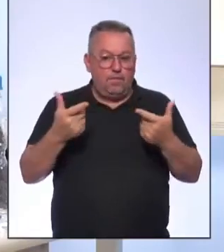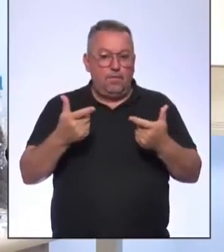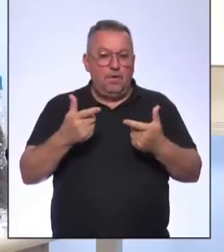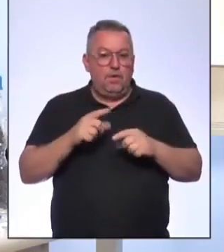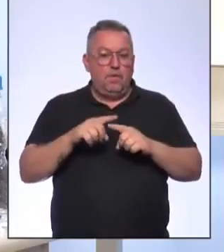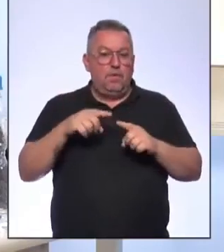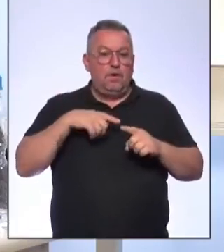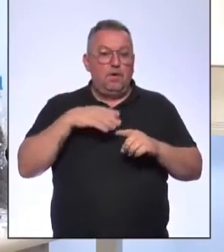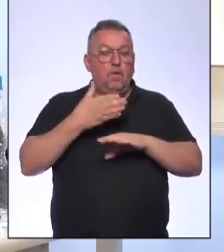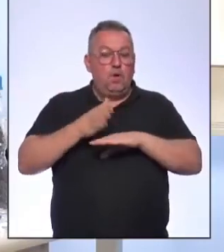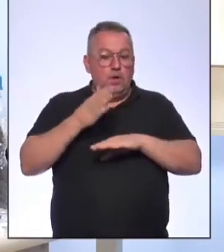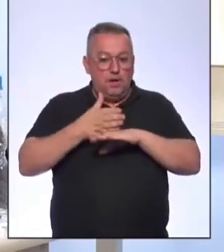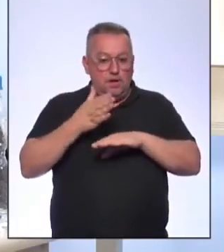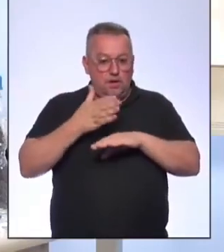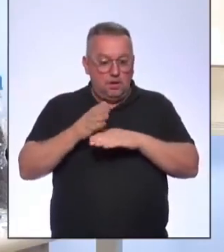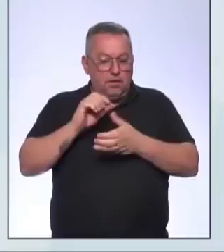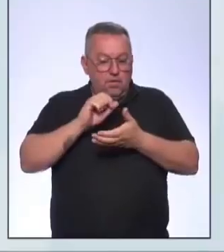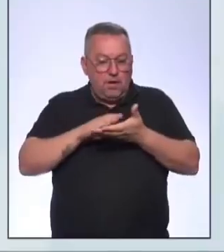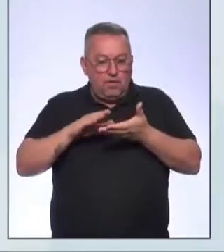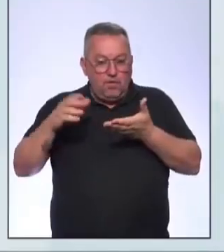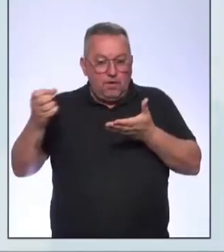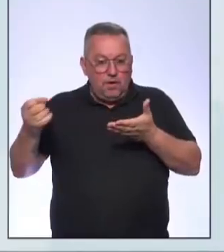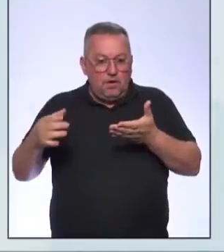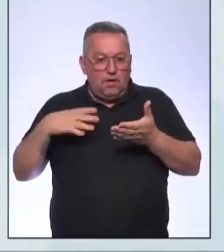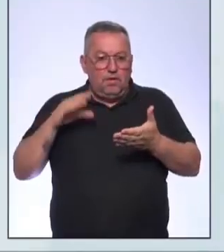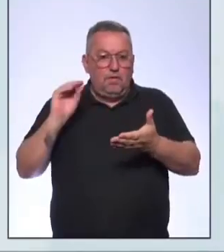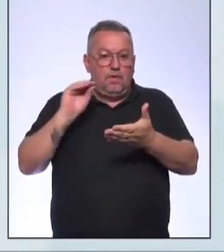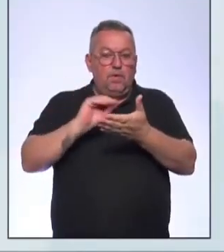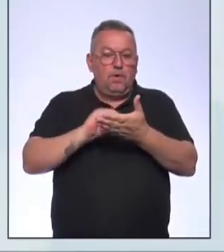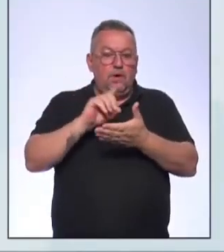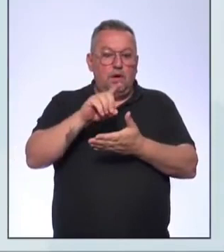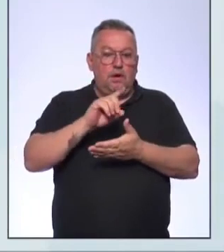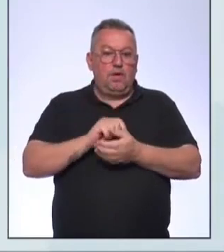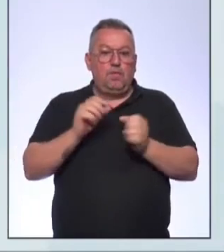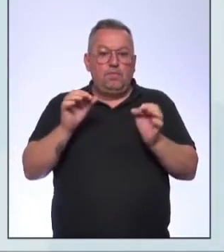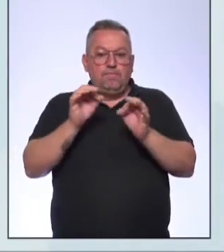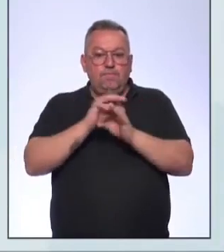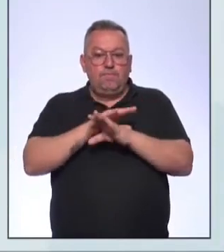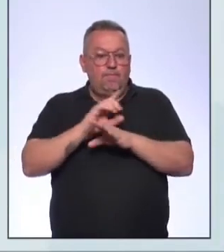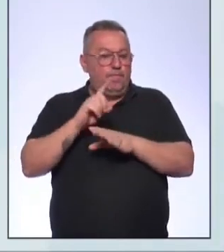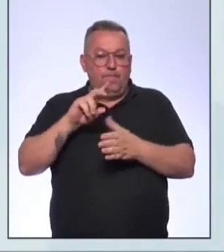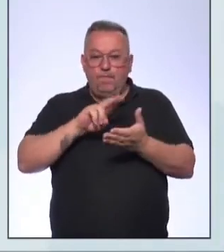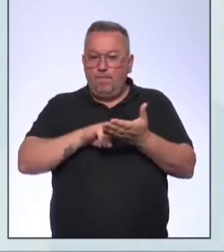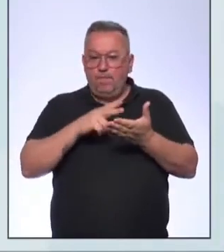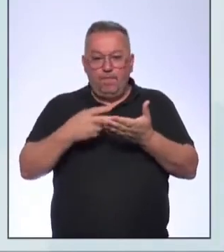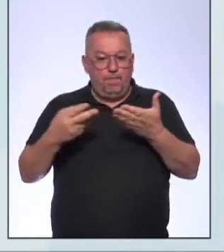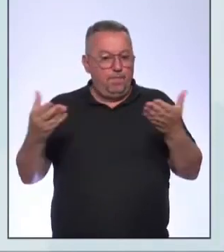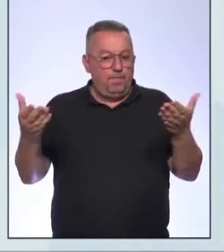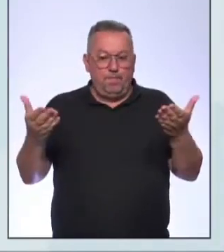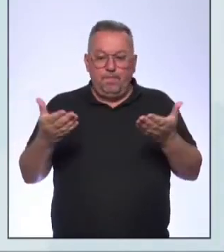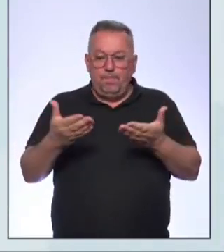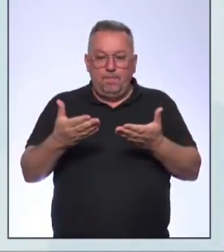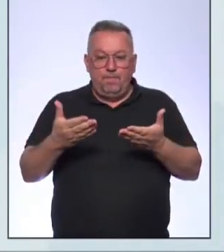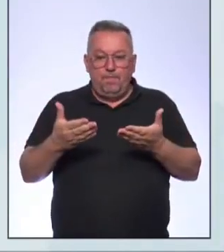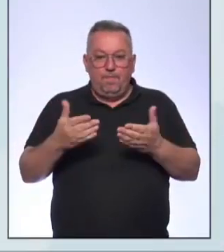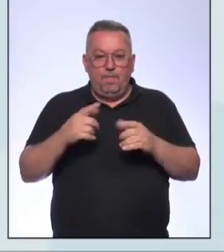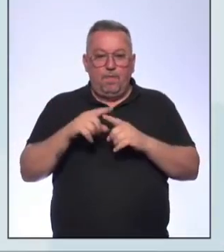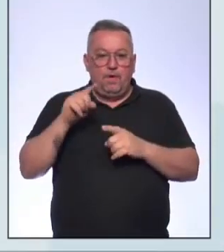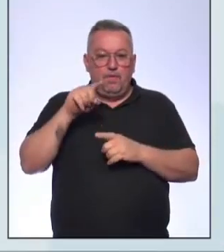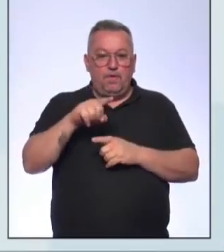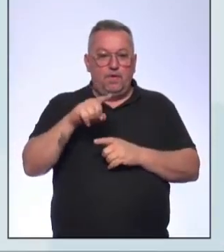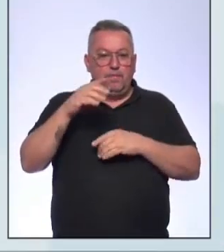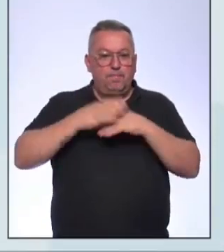tem um exercício que vocês vão completar agora esse diálogo. A gente não vai traduzir agora, tá? Justamente para que